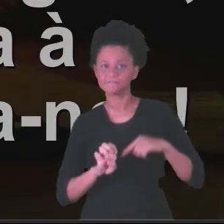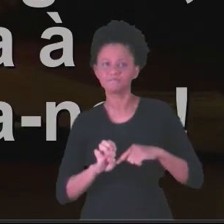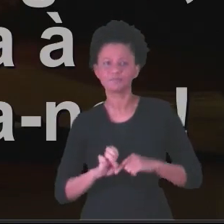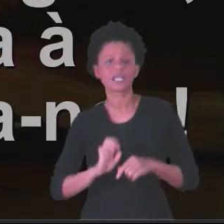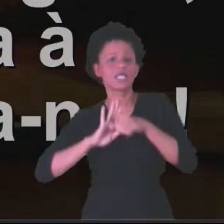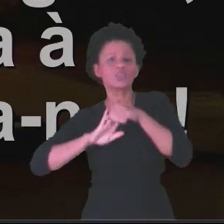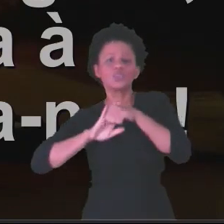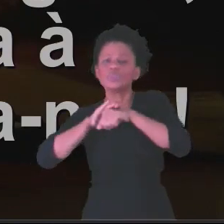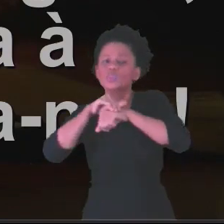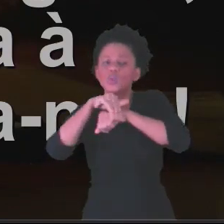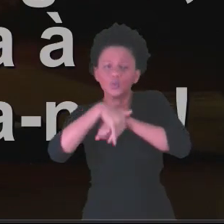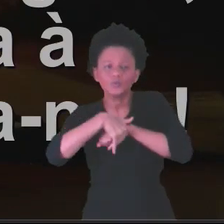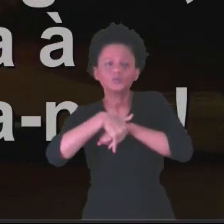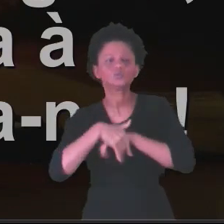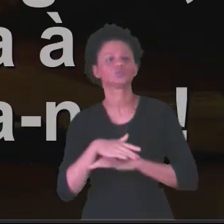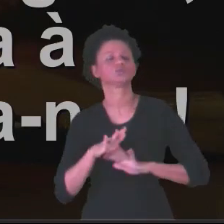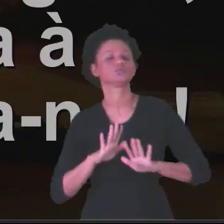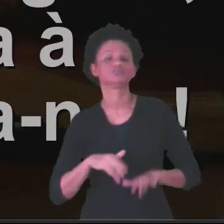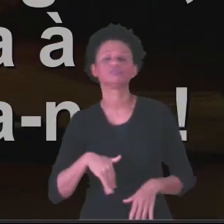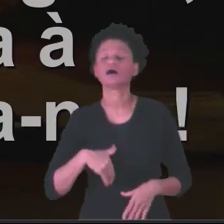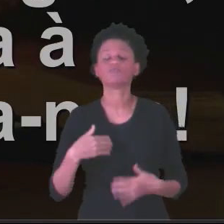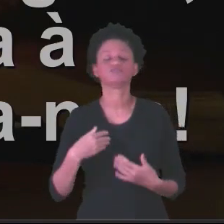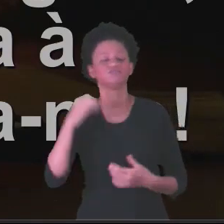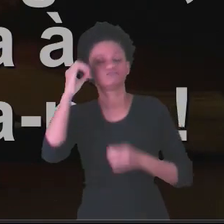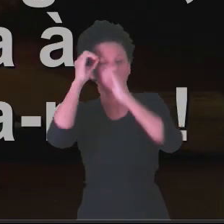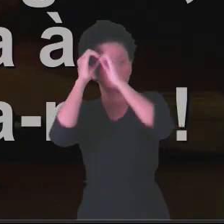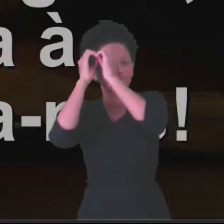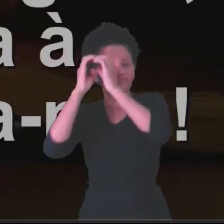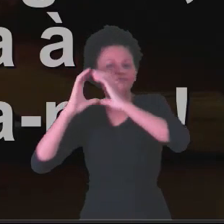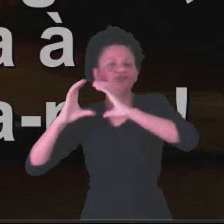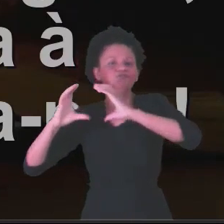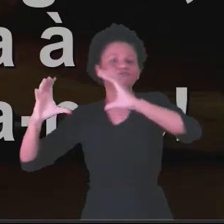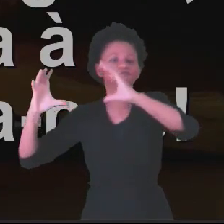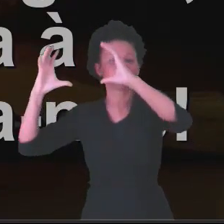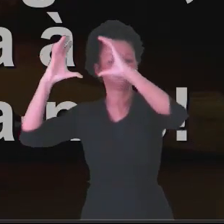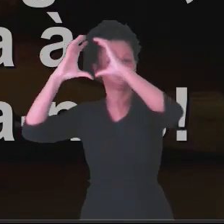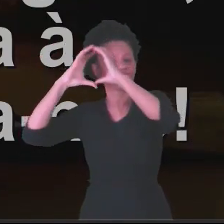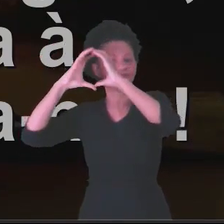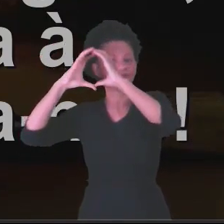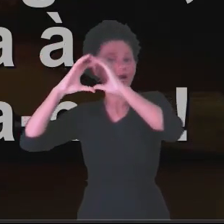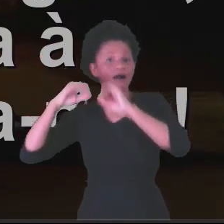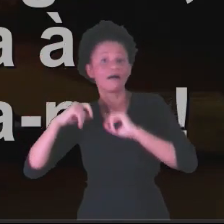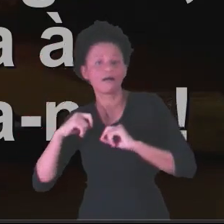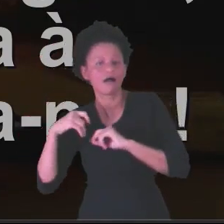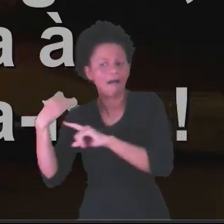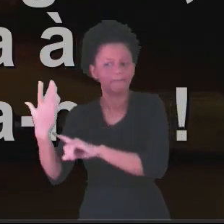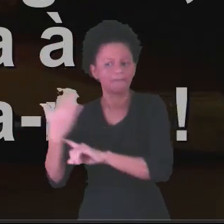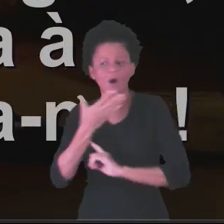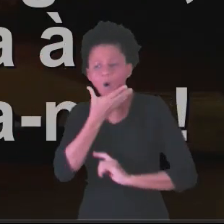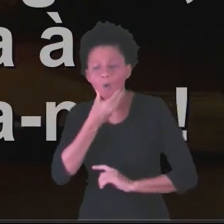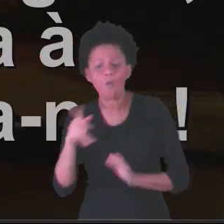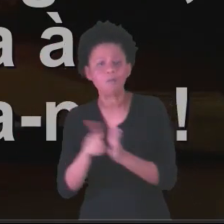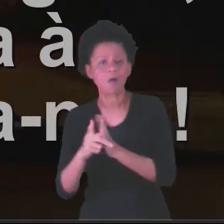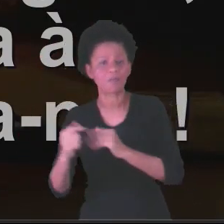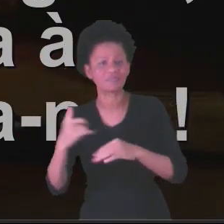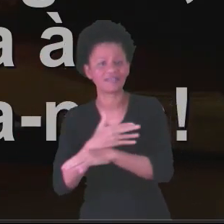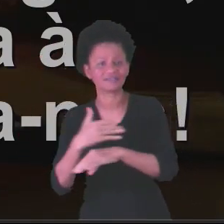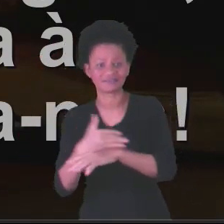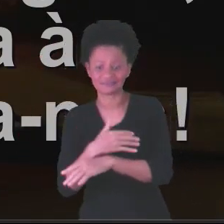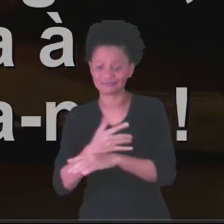visão em que se apresentava um varão da macedônia oi e o rodava